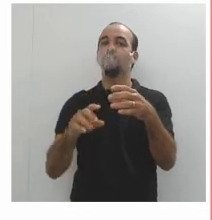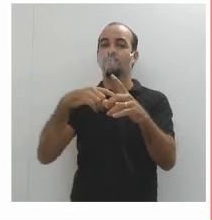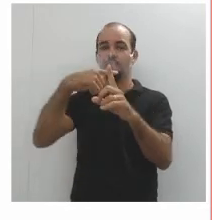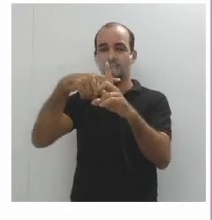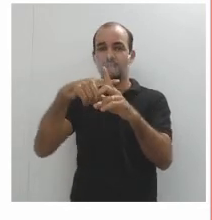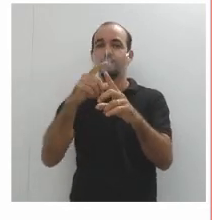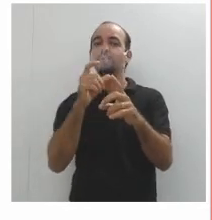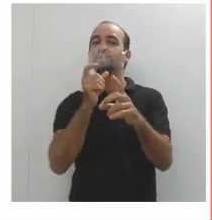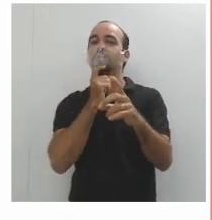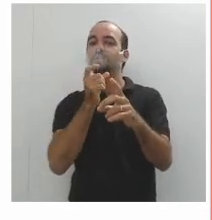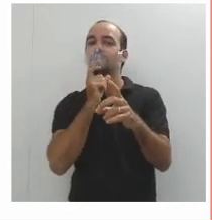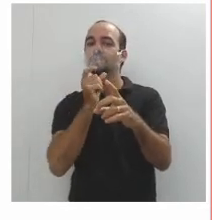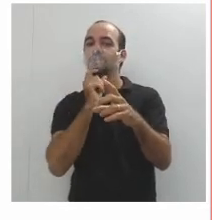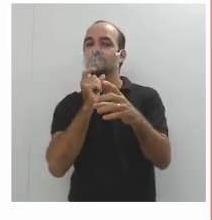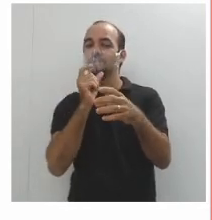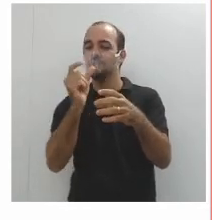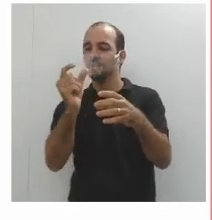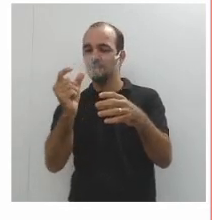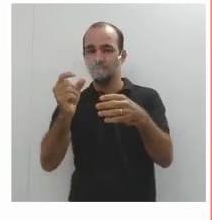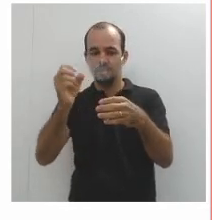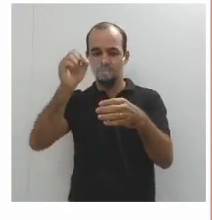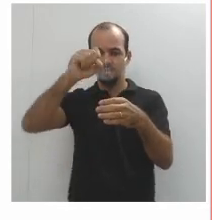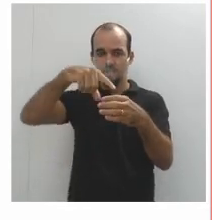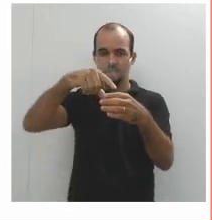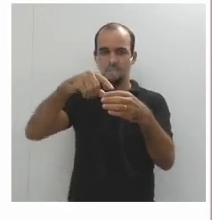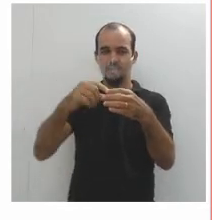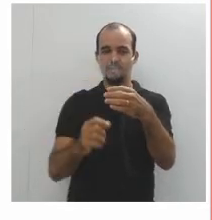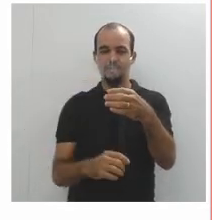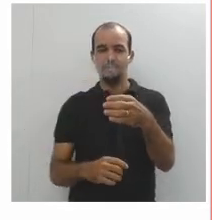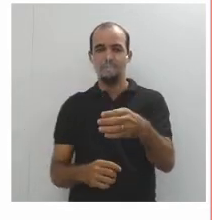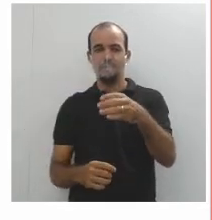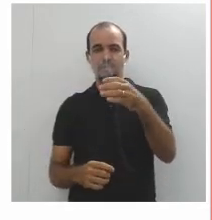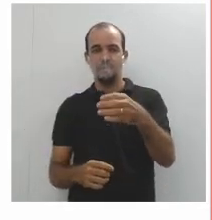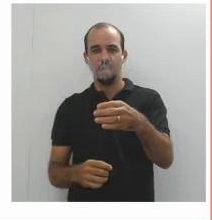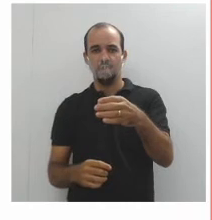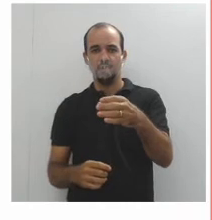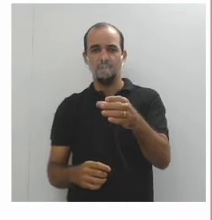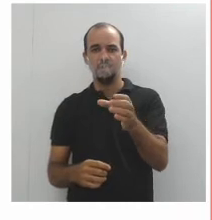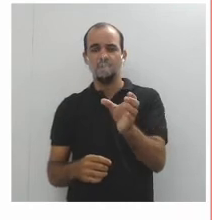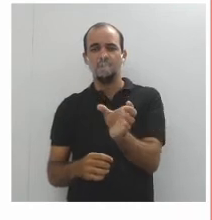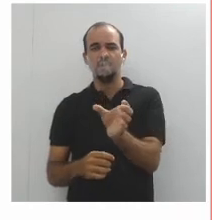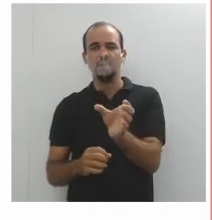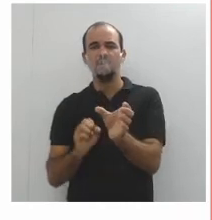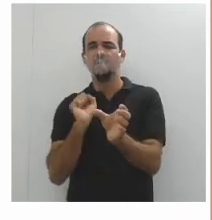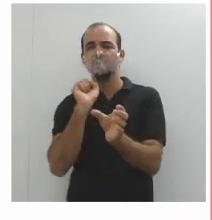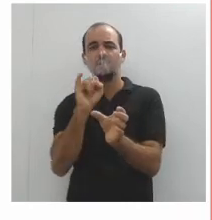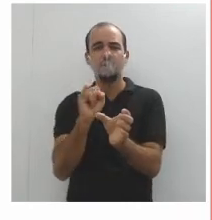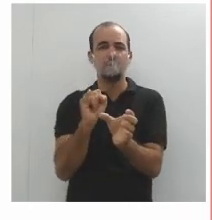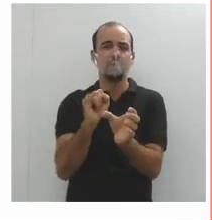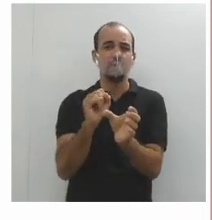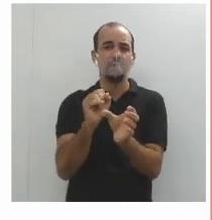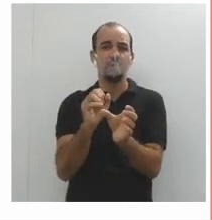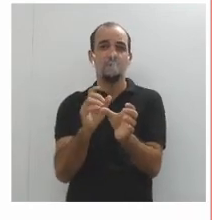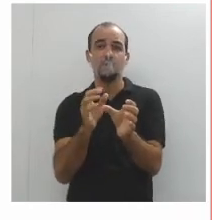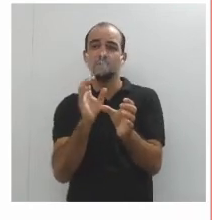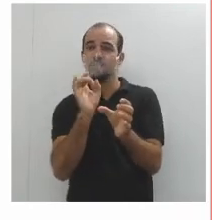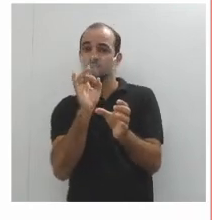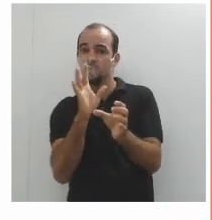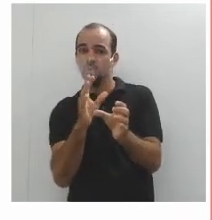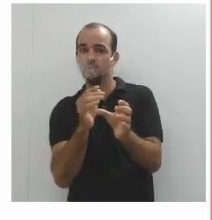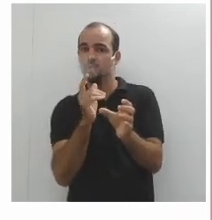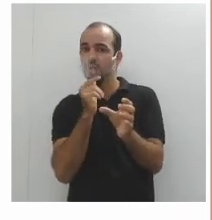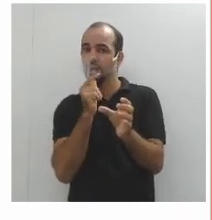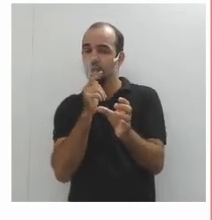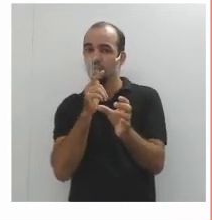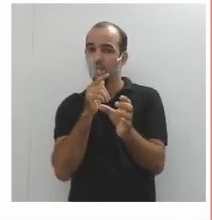quê? Aqui eu falo água gaseificada se eu tenho água não apenas na fase líquida, eu tenho água